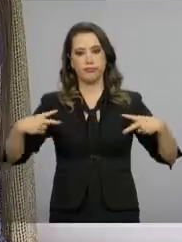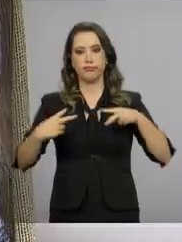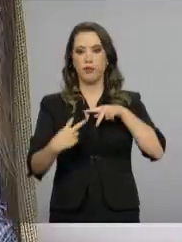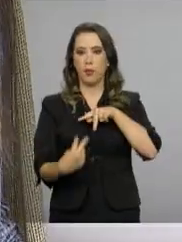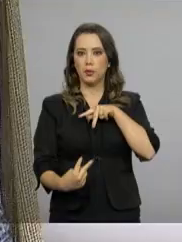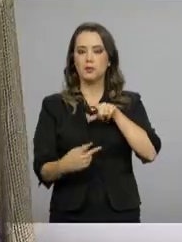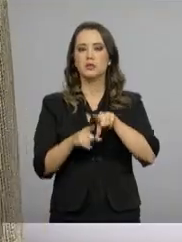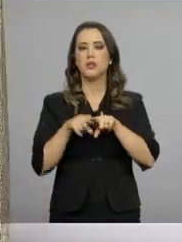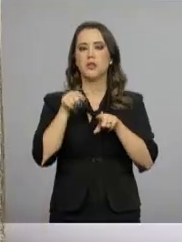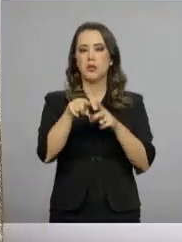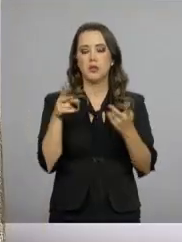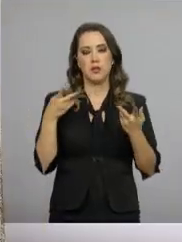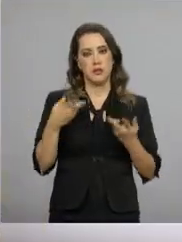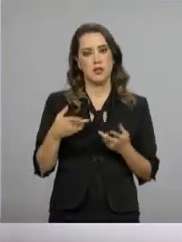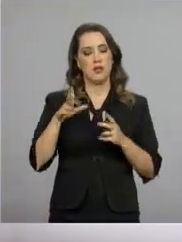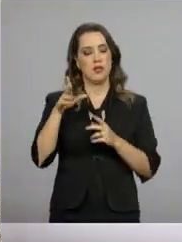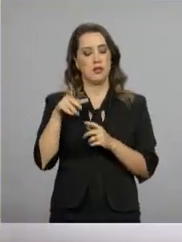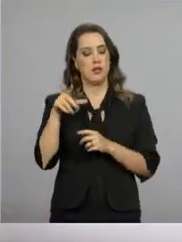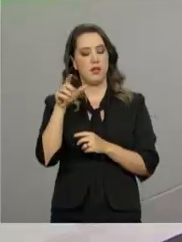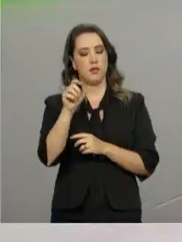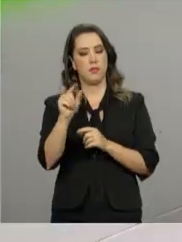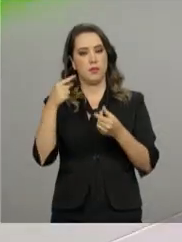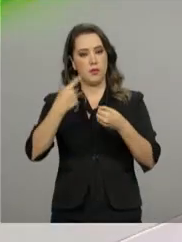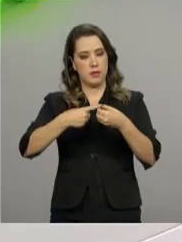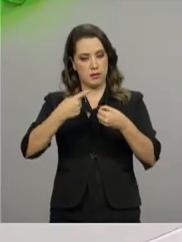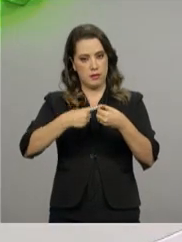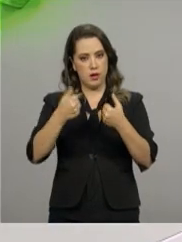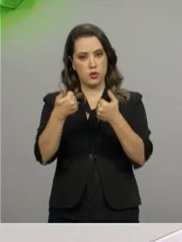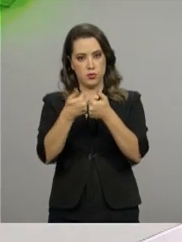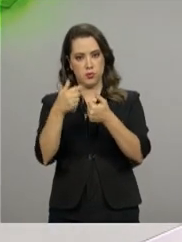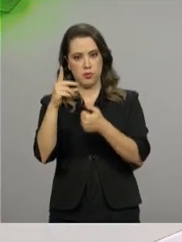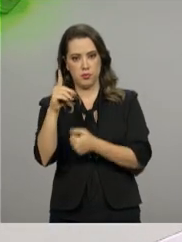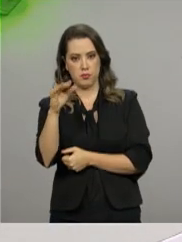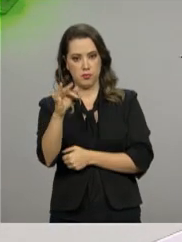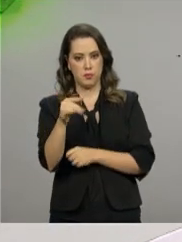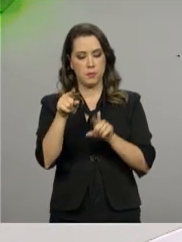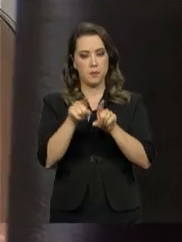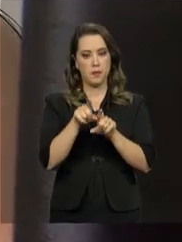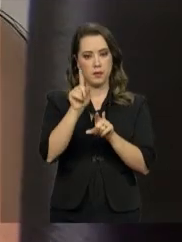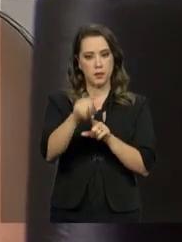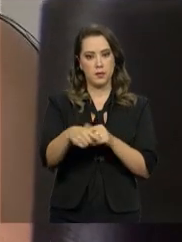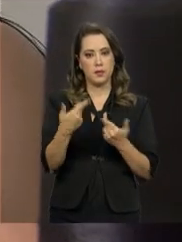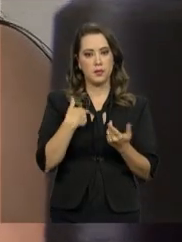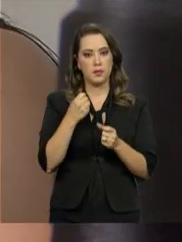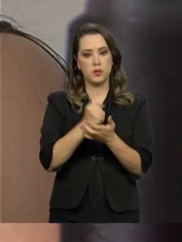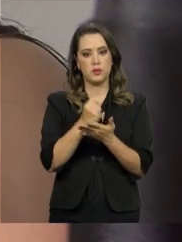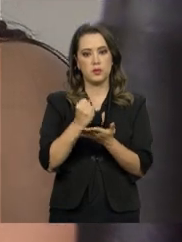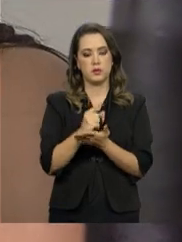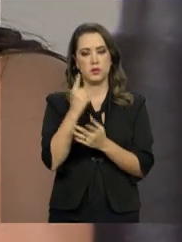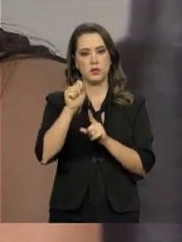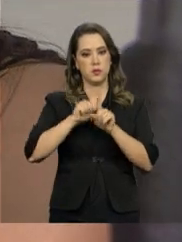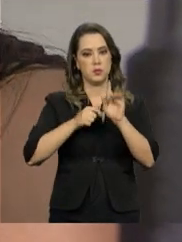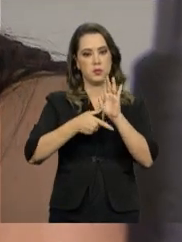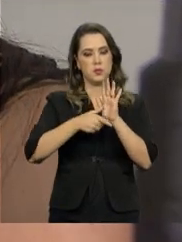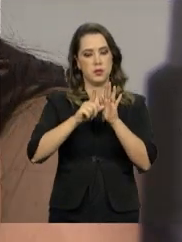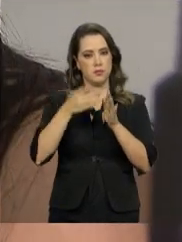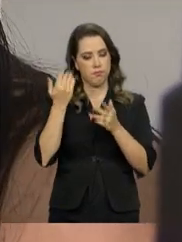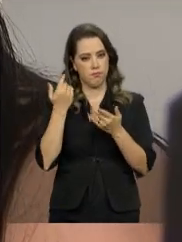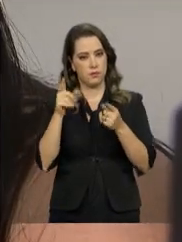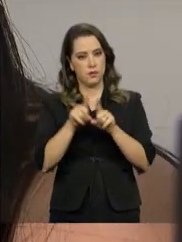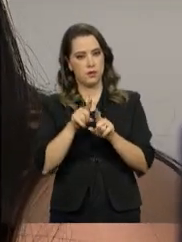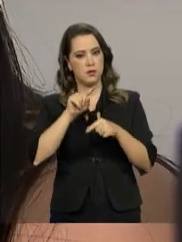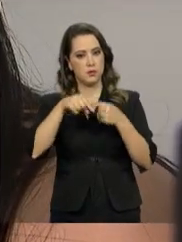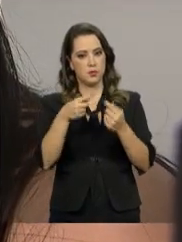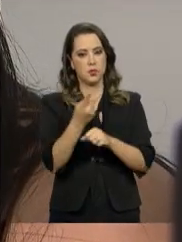nesta loja em Águas Claras, região administrativa do Distrito Federal. Foi contratada há um mês, depois de tanto procurar